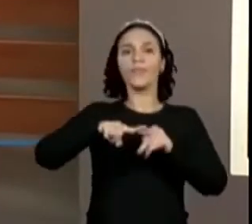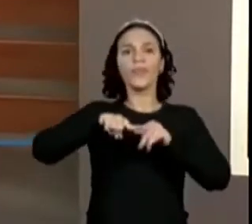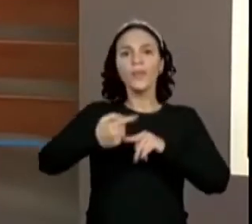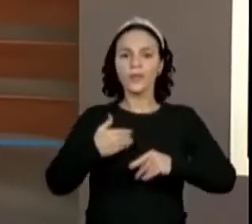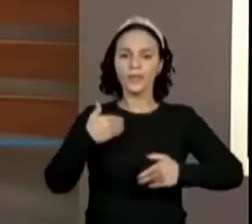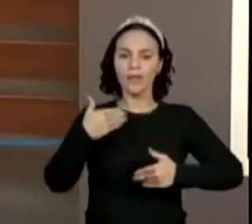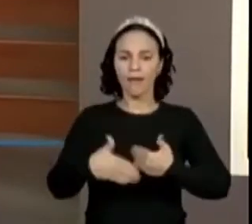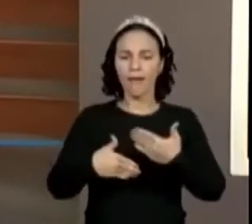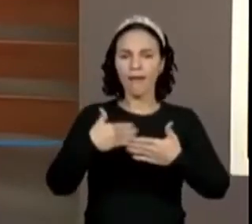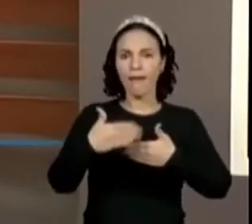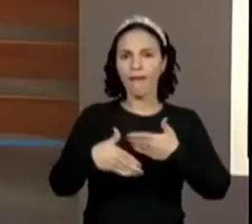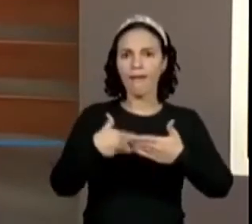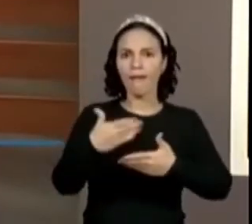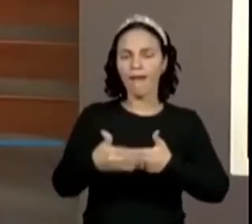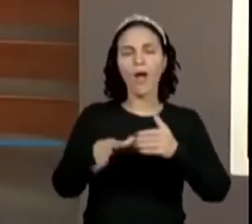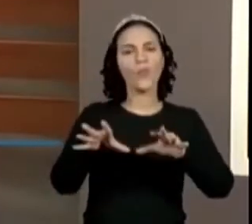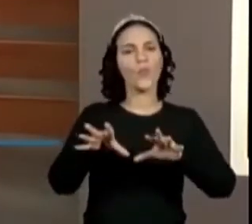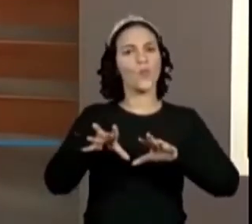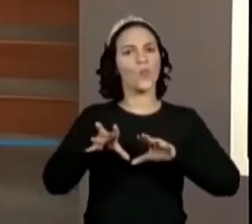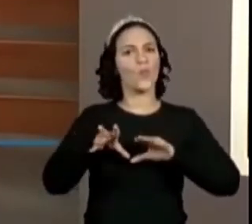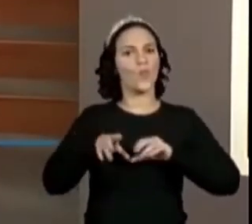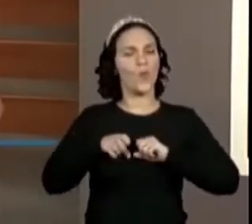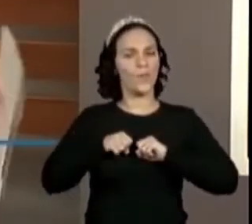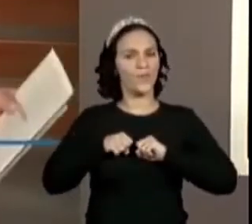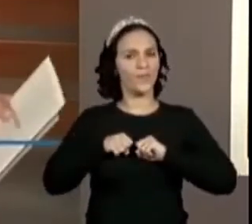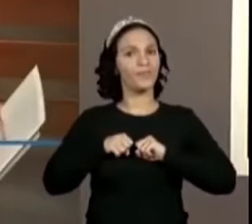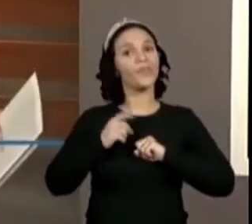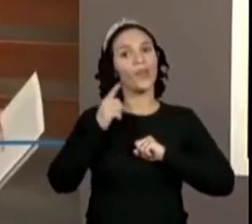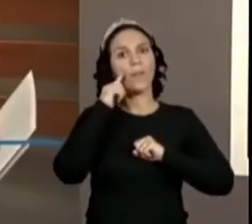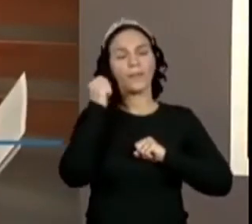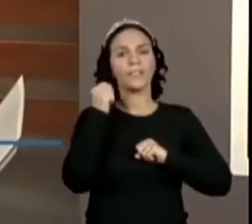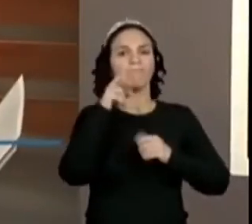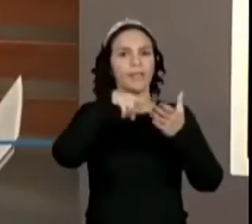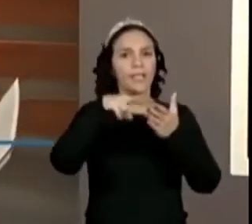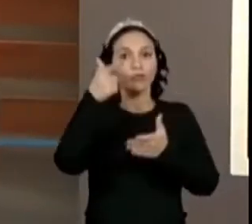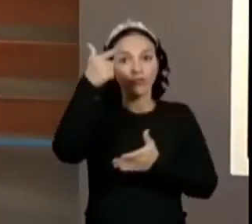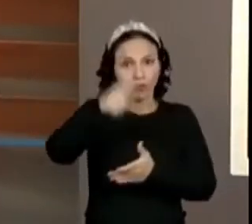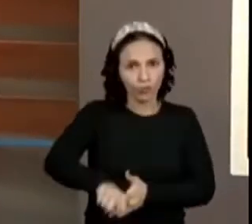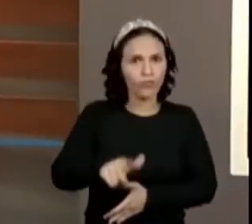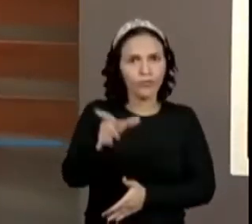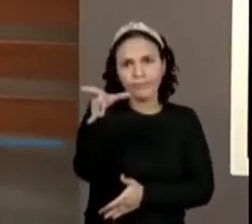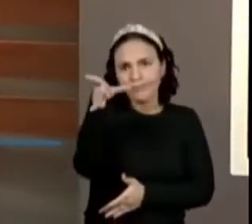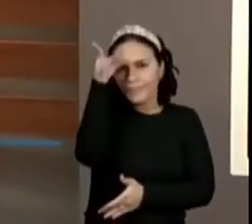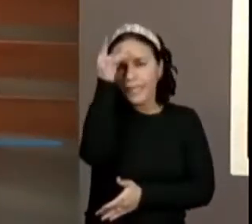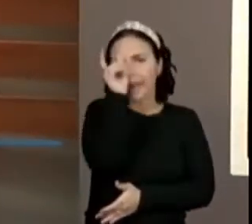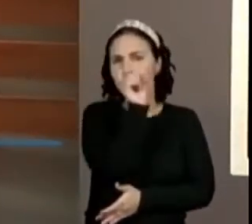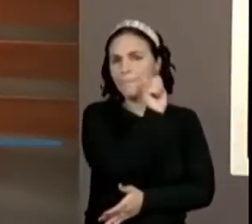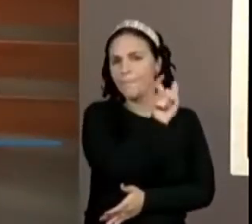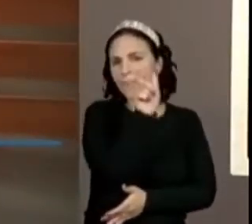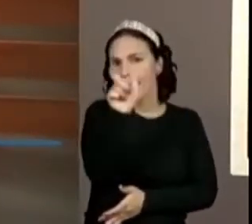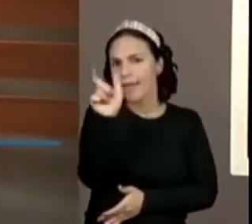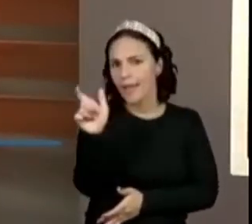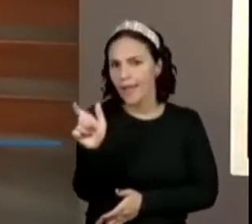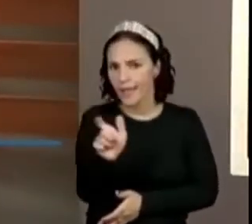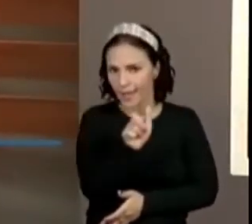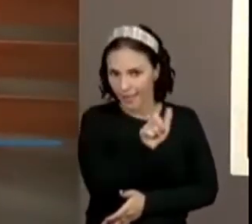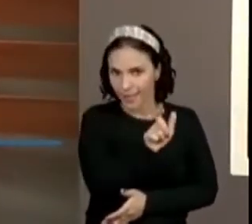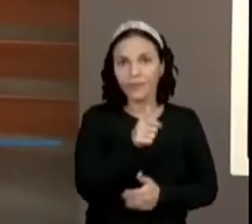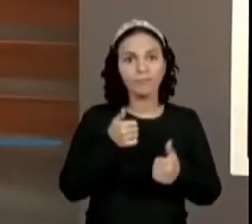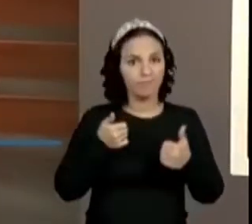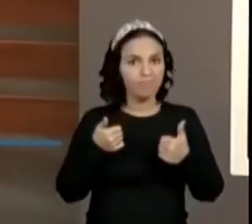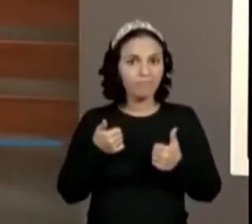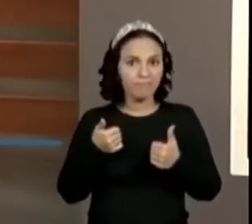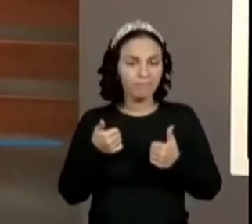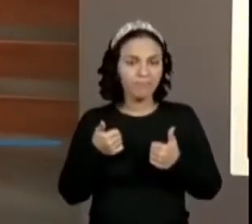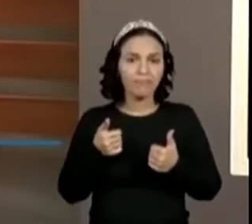ler com vocês. Eu vou até ler mais uma vez porque a gente vai para a escrita, então eu preciso que vocês conheçam como é que tá as palavras, quais